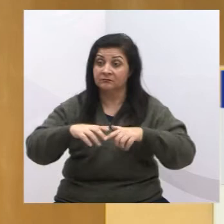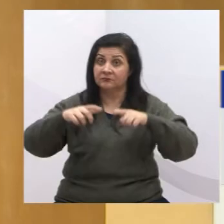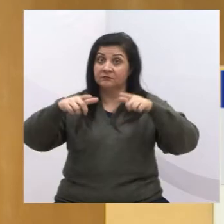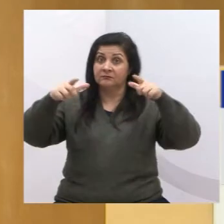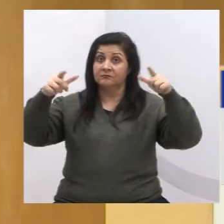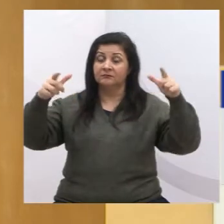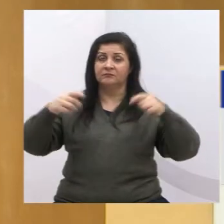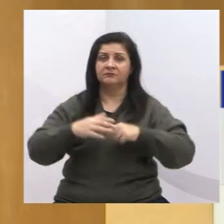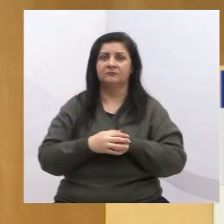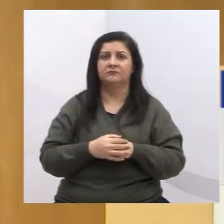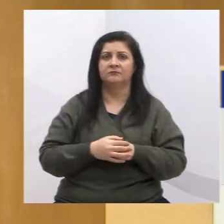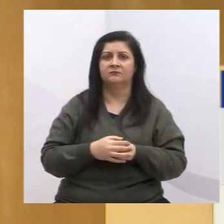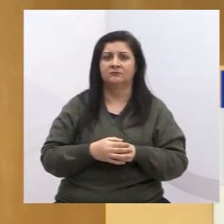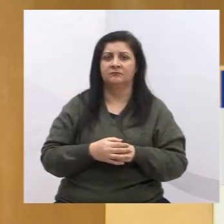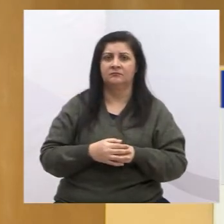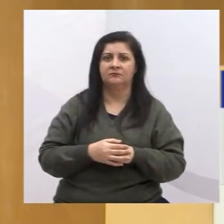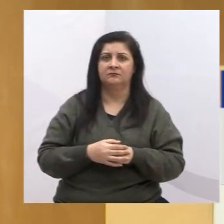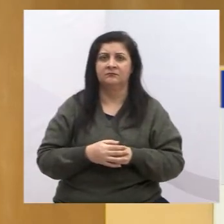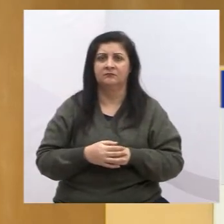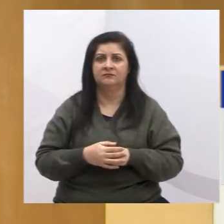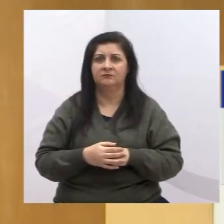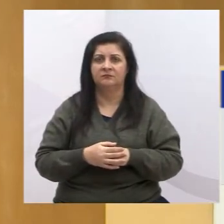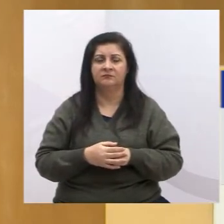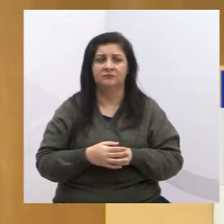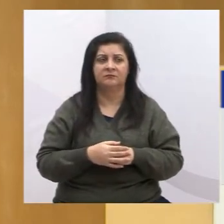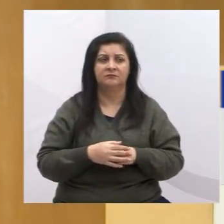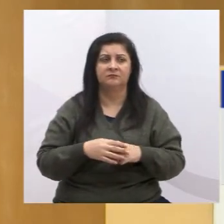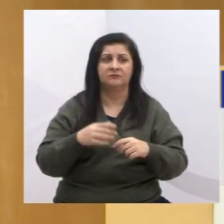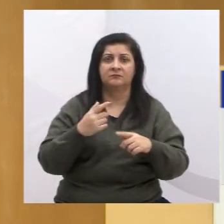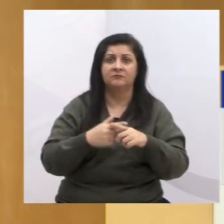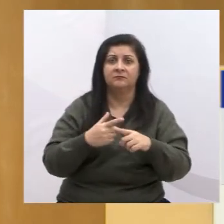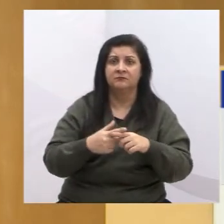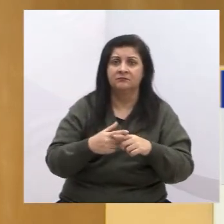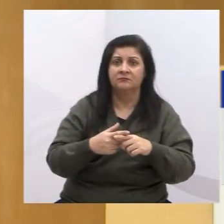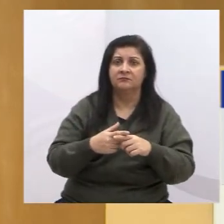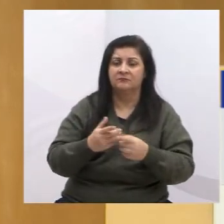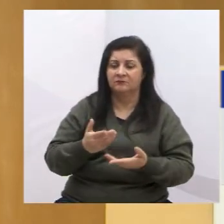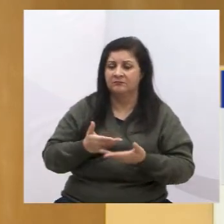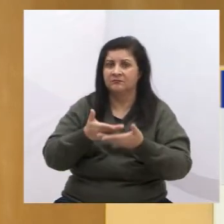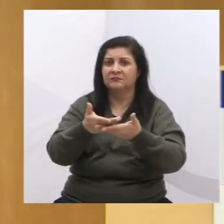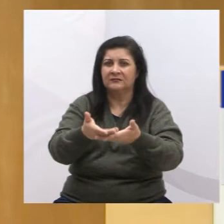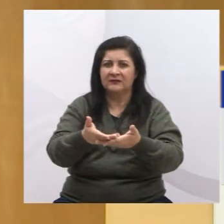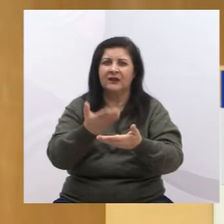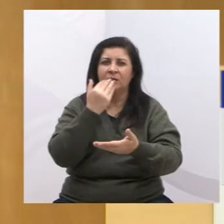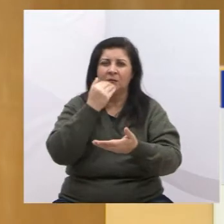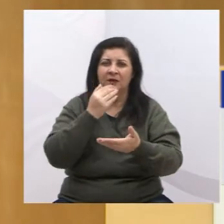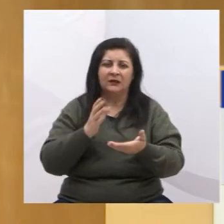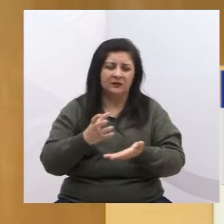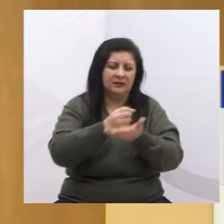cresceram, por causa do drive-thru, por causa do delivery e assim por diante.